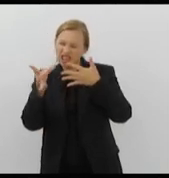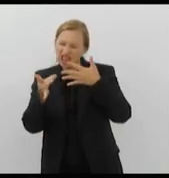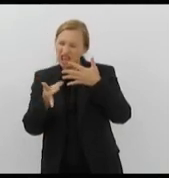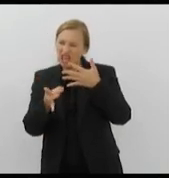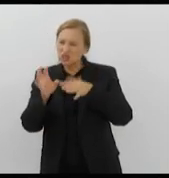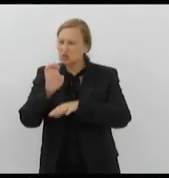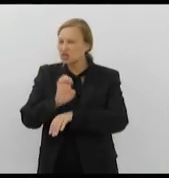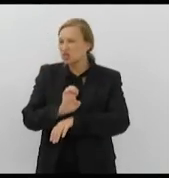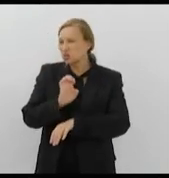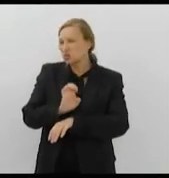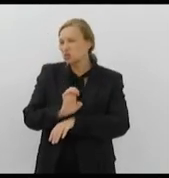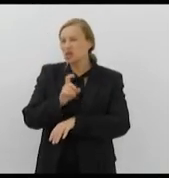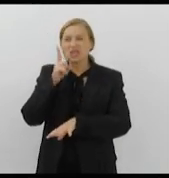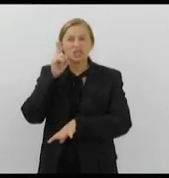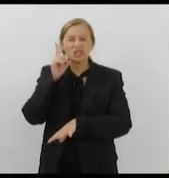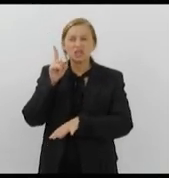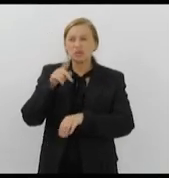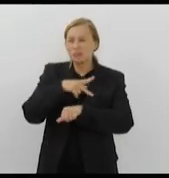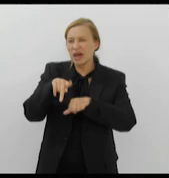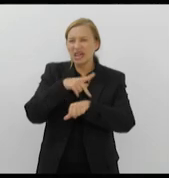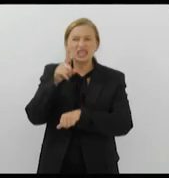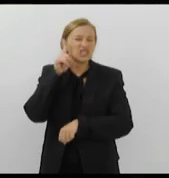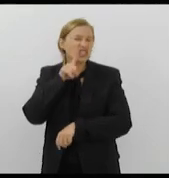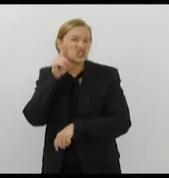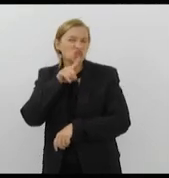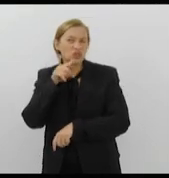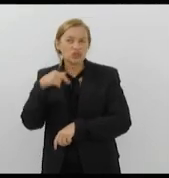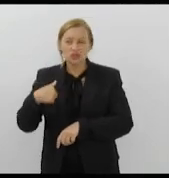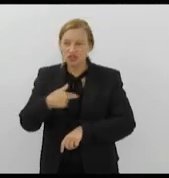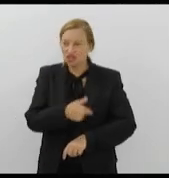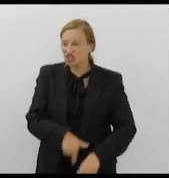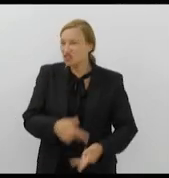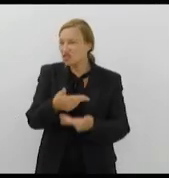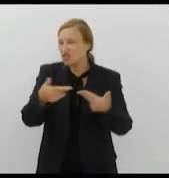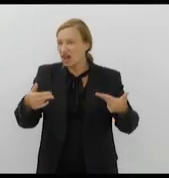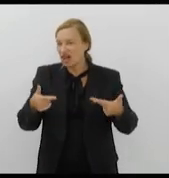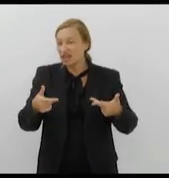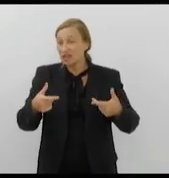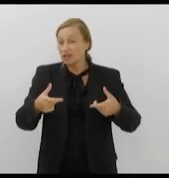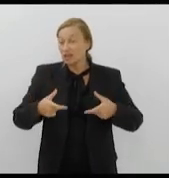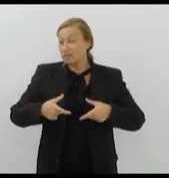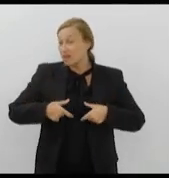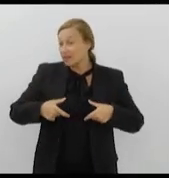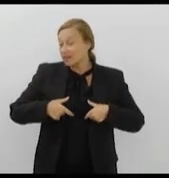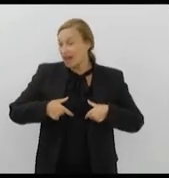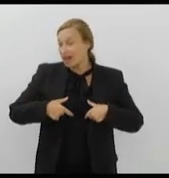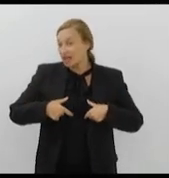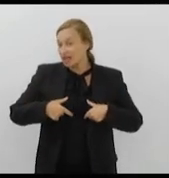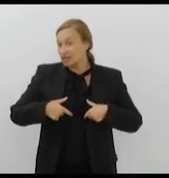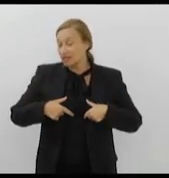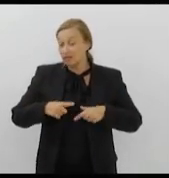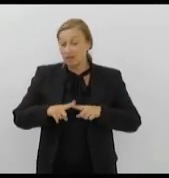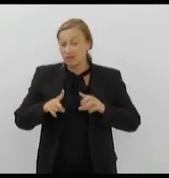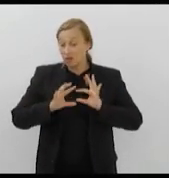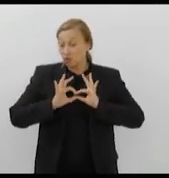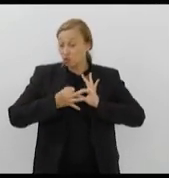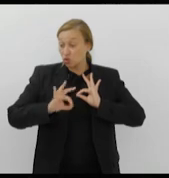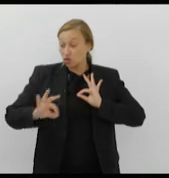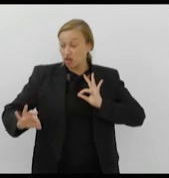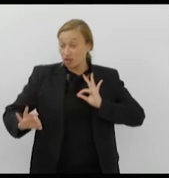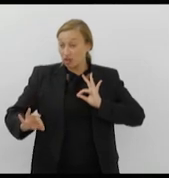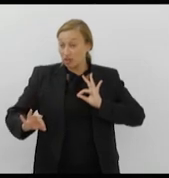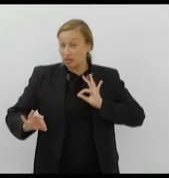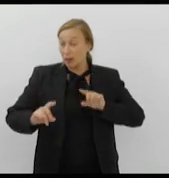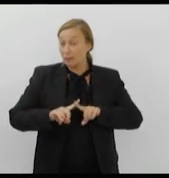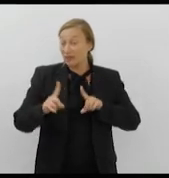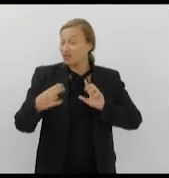da China, etc., e vê o nosso punhado de medalhas do Brasil, é uma distância imensa, que